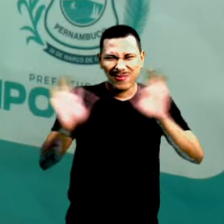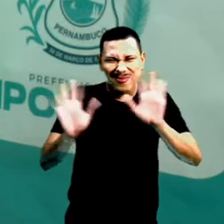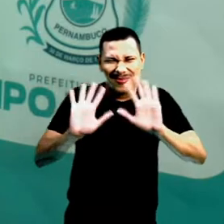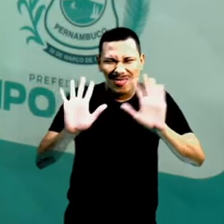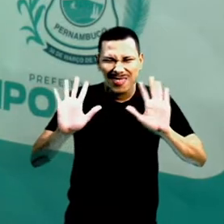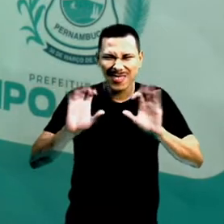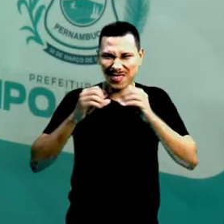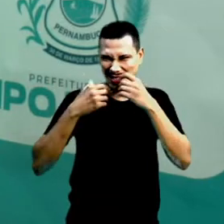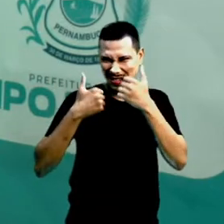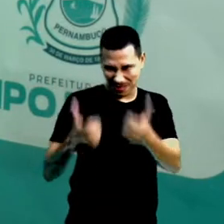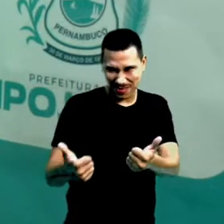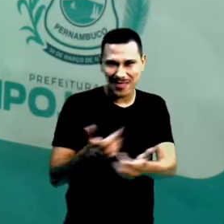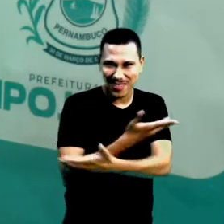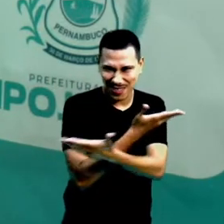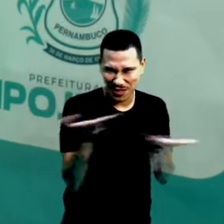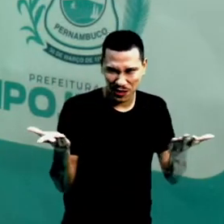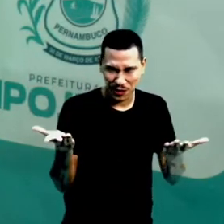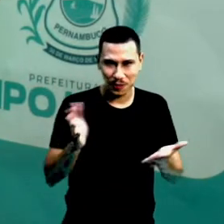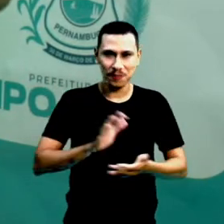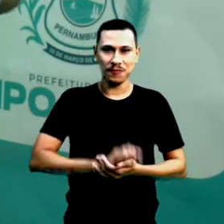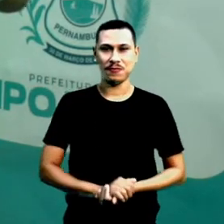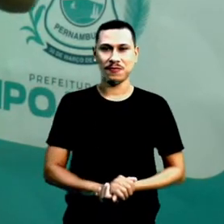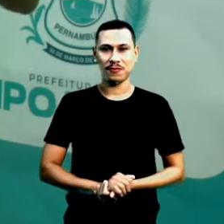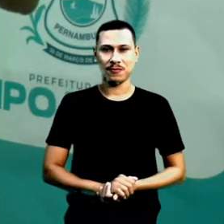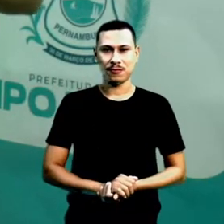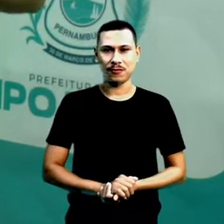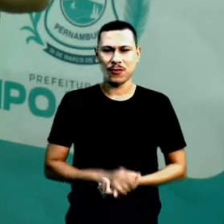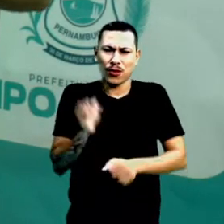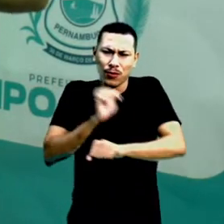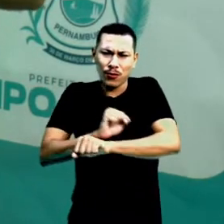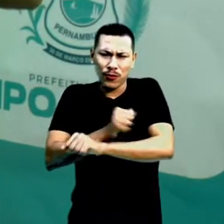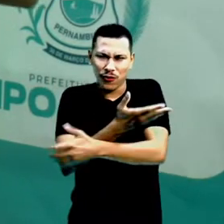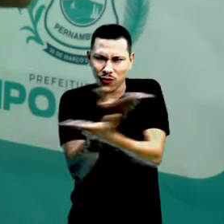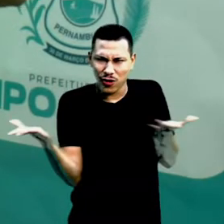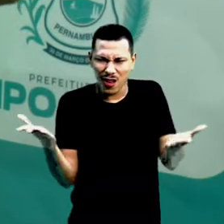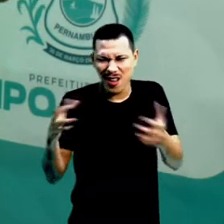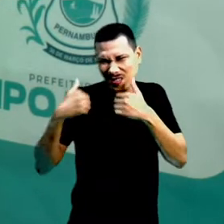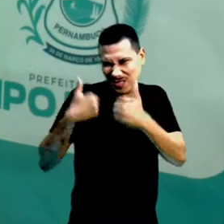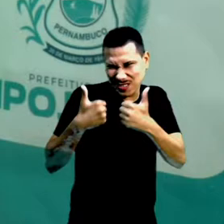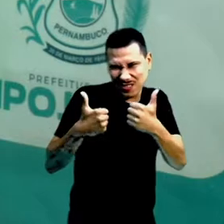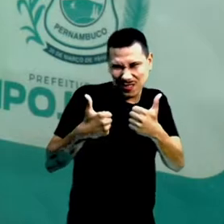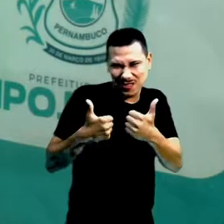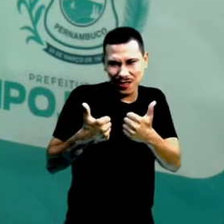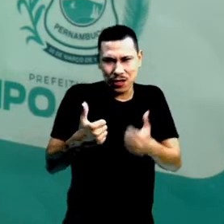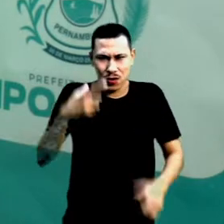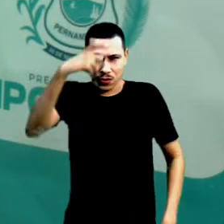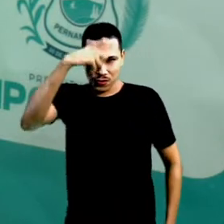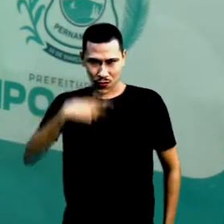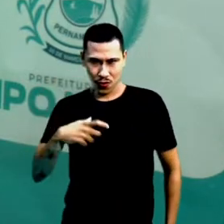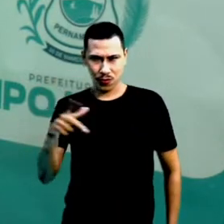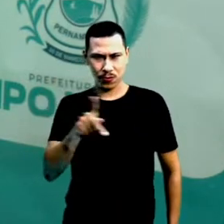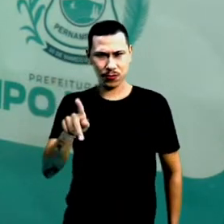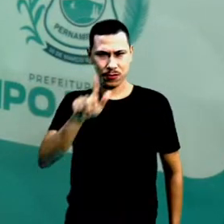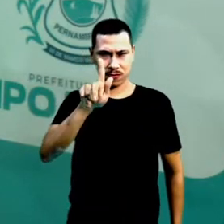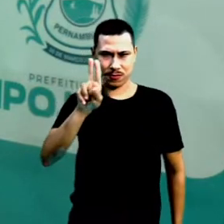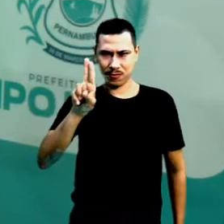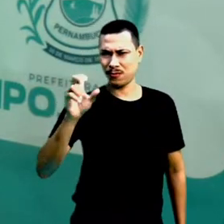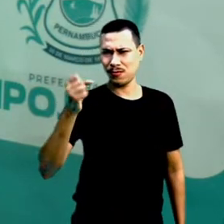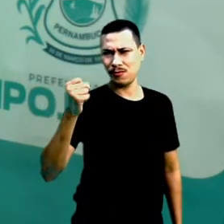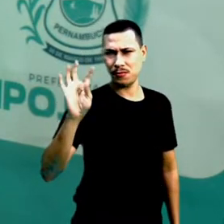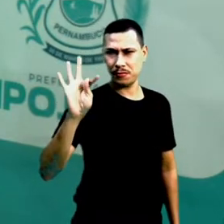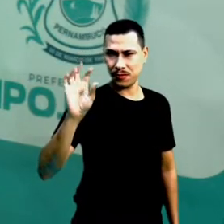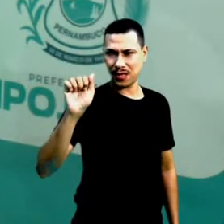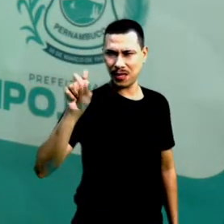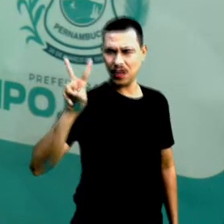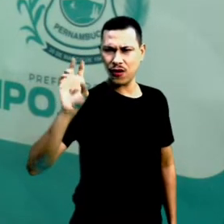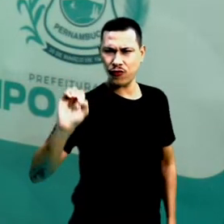Olá, jovens! Como é que estão vocês? Espero que estejam todos muito bem. Aqui é o professor Gustavo falando